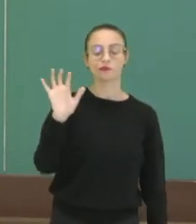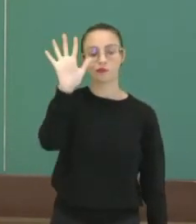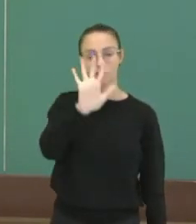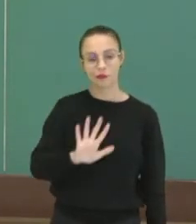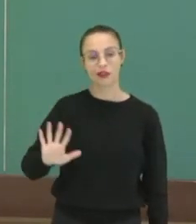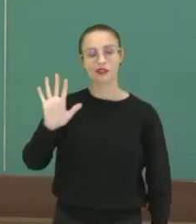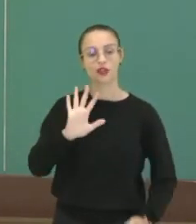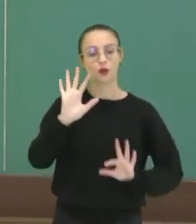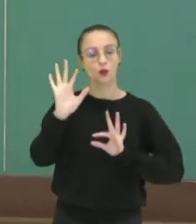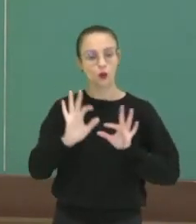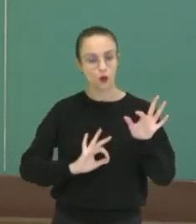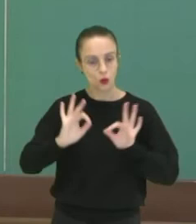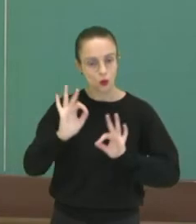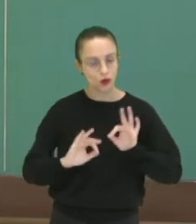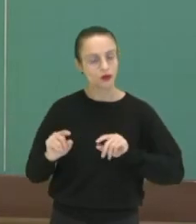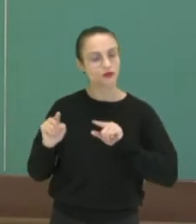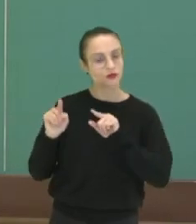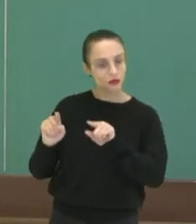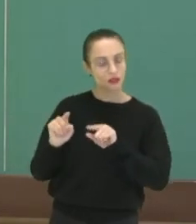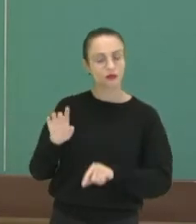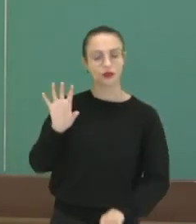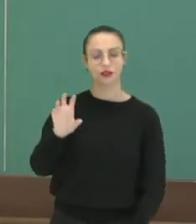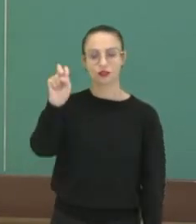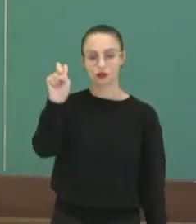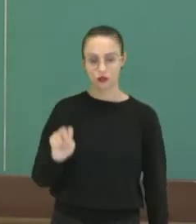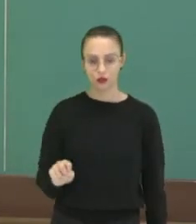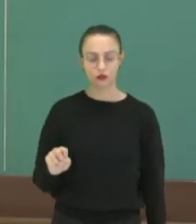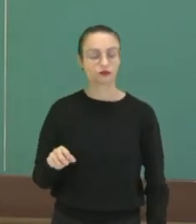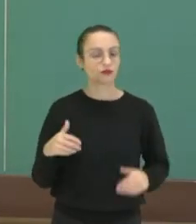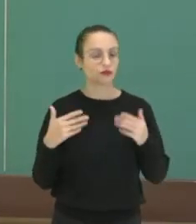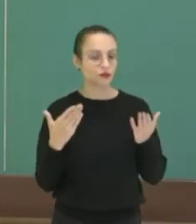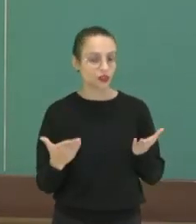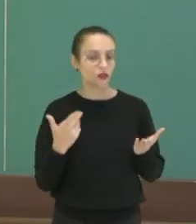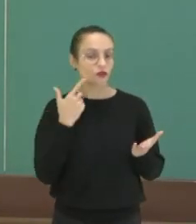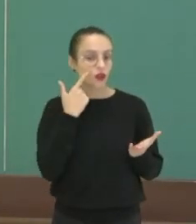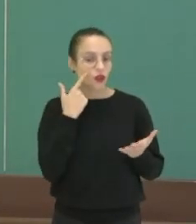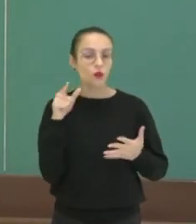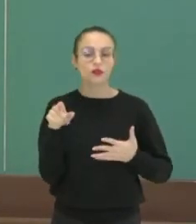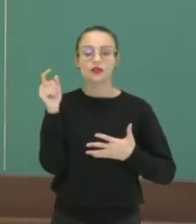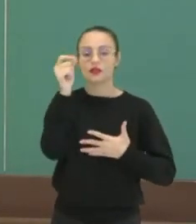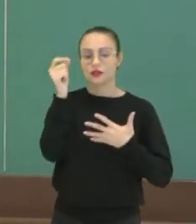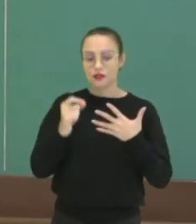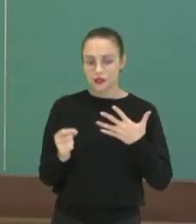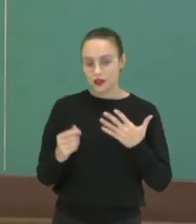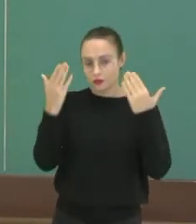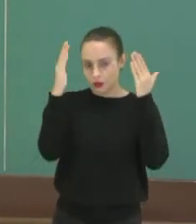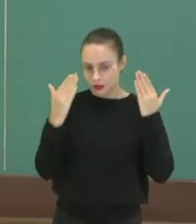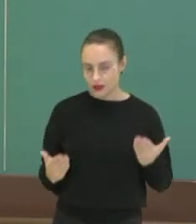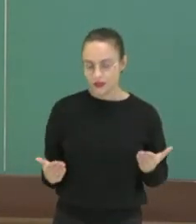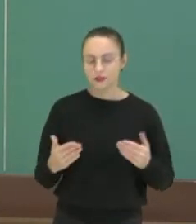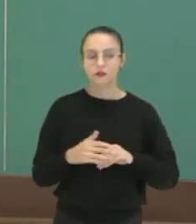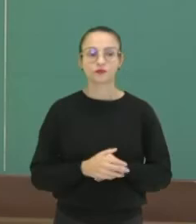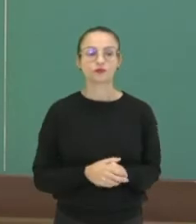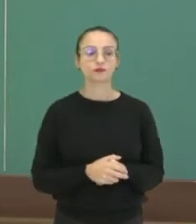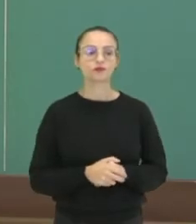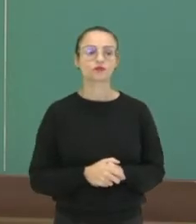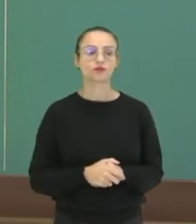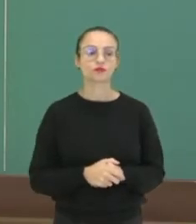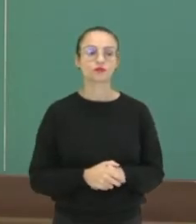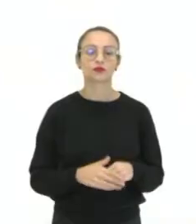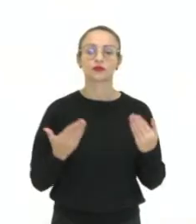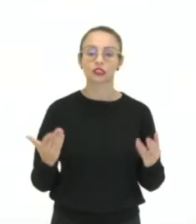da organização ali da região sul, considerando esse critério, né, para análise. Então nós temos aqui